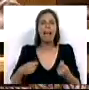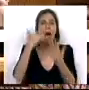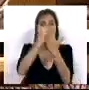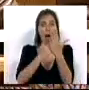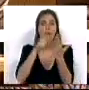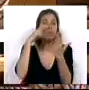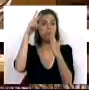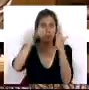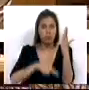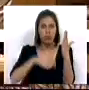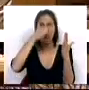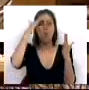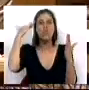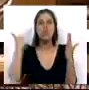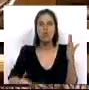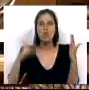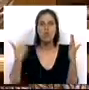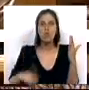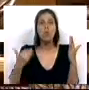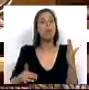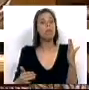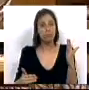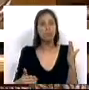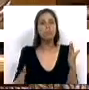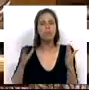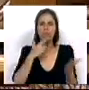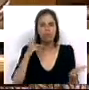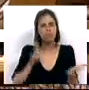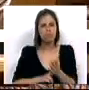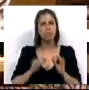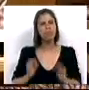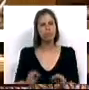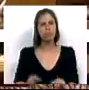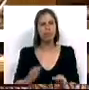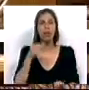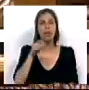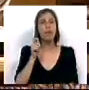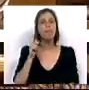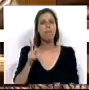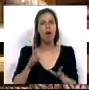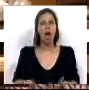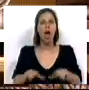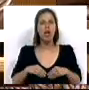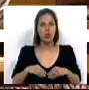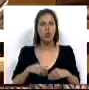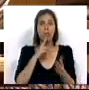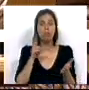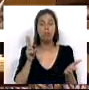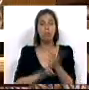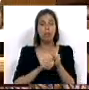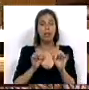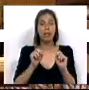é profundamente doloroso. E com a maior franqueza, o PEV assume que a